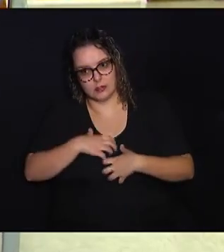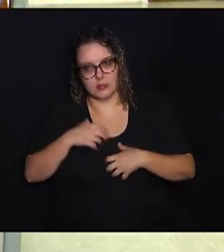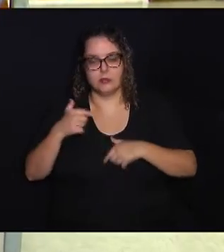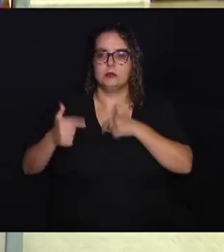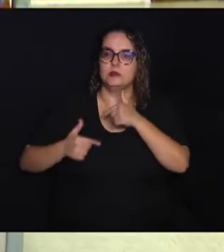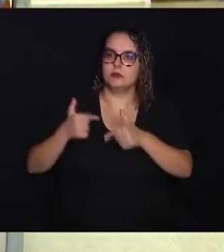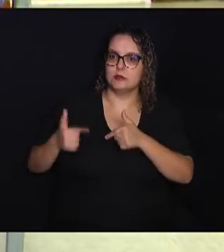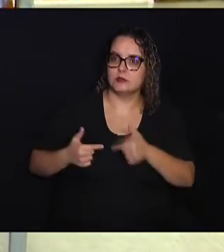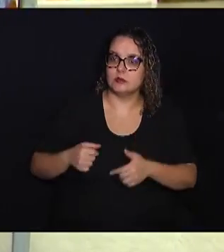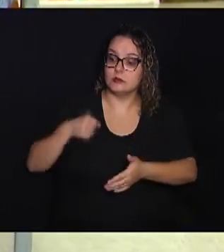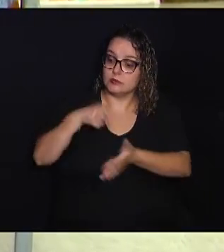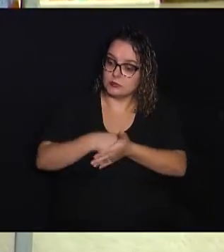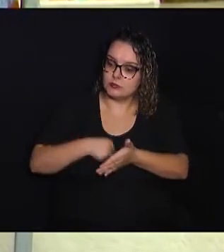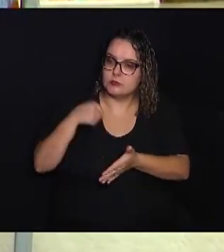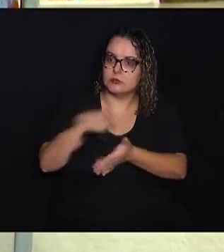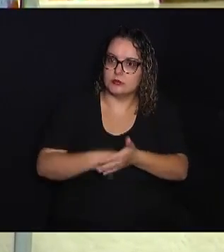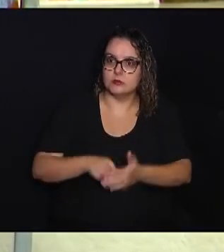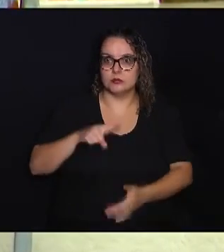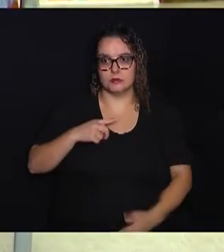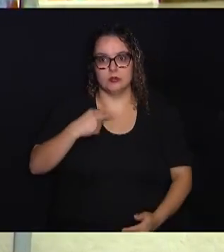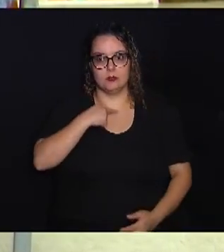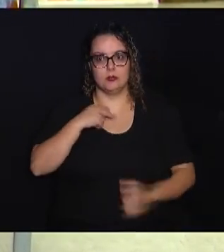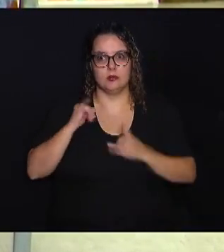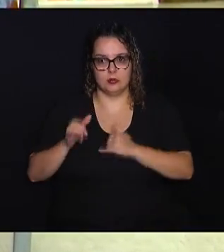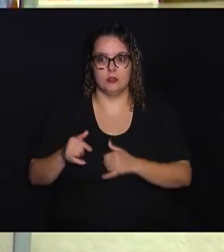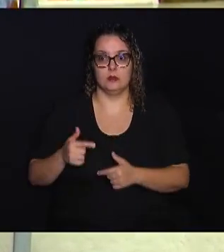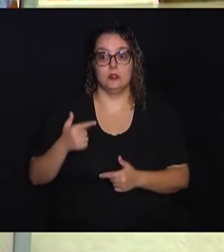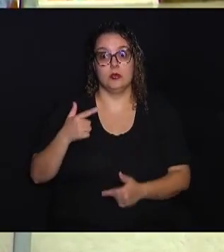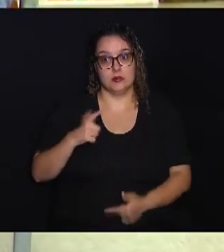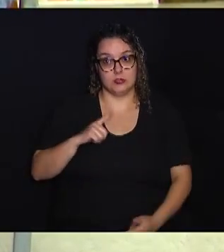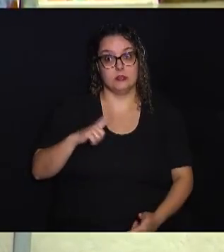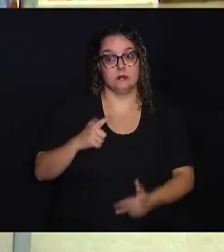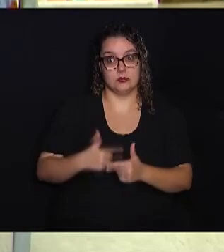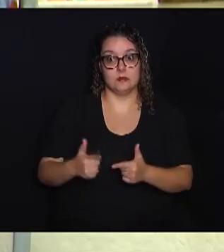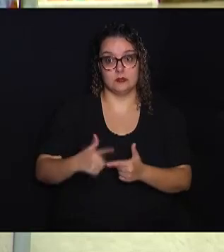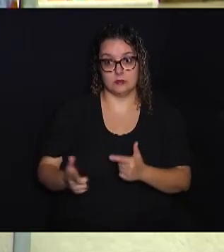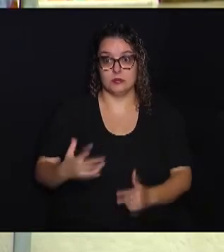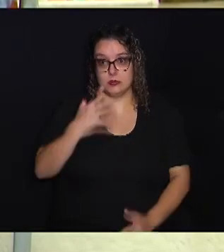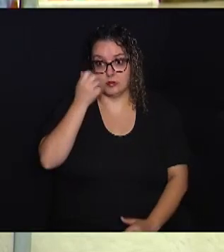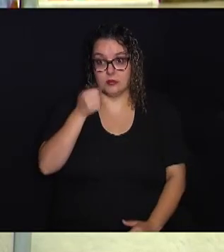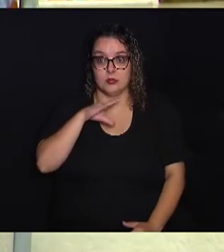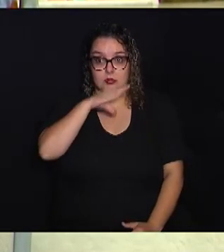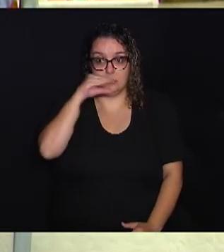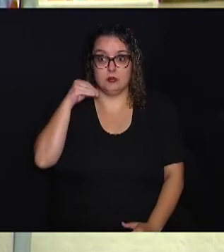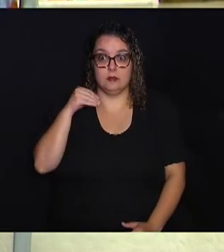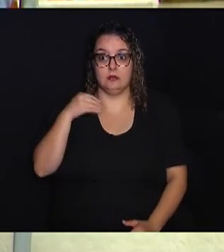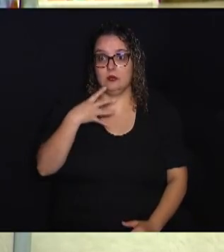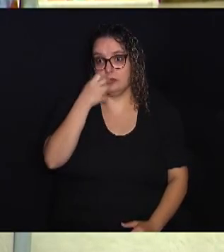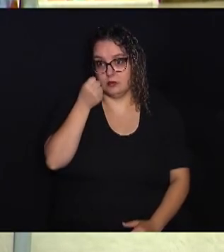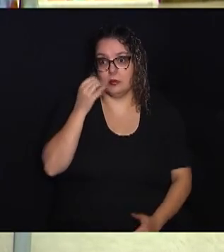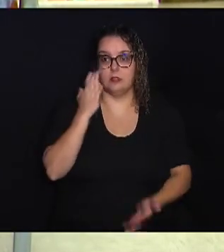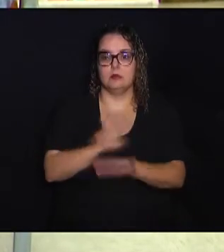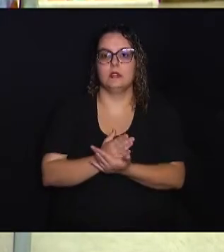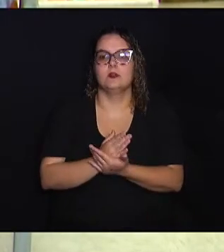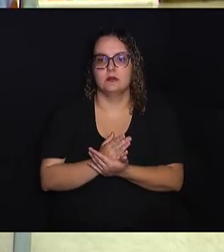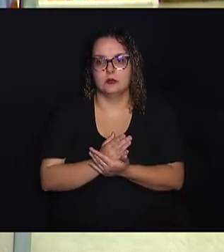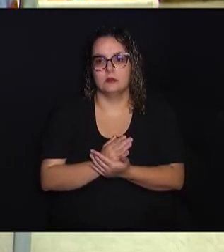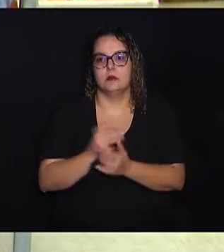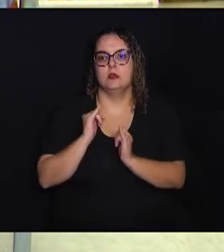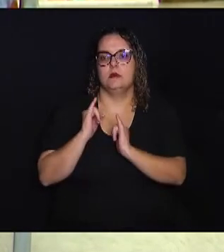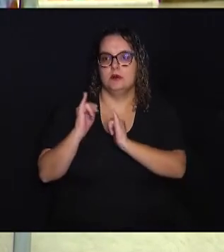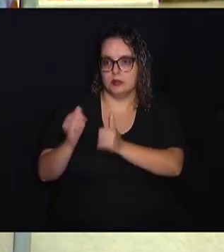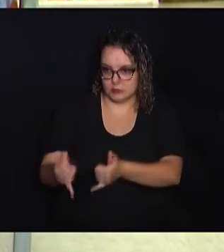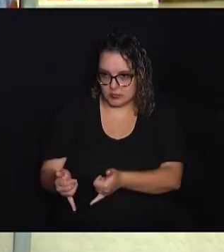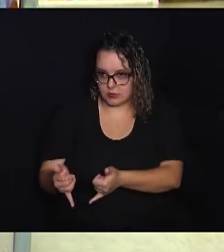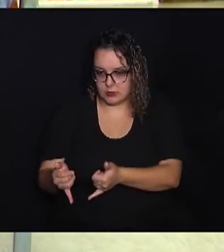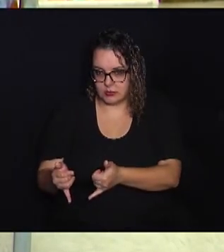a persistência. Porque nós também temos um problema com a frustração hoje em dia, né? O adolescente, ele se frustra e ele para. Aí ele abandona